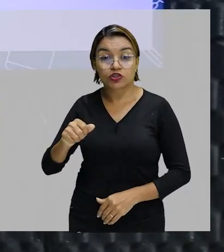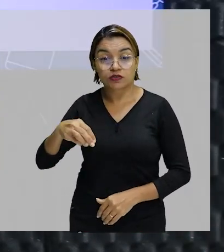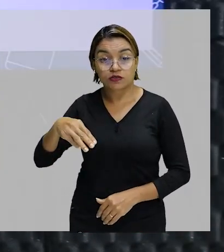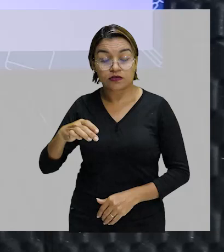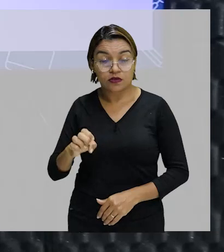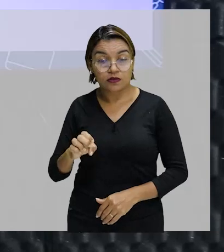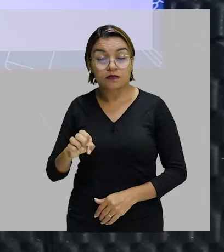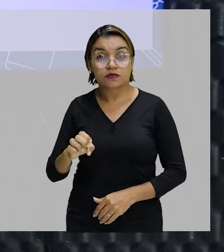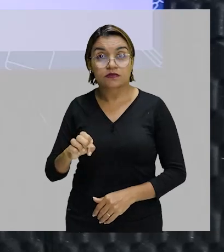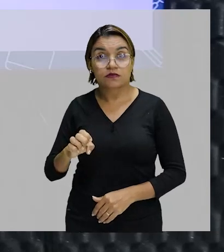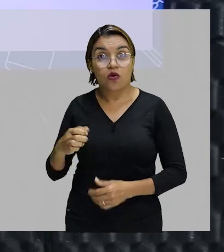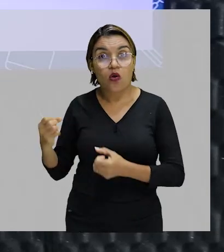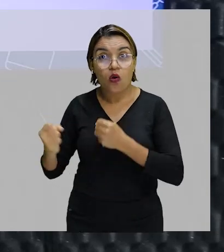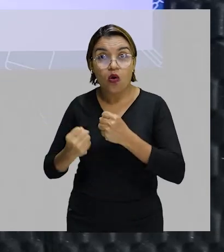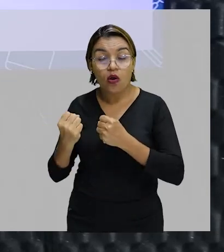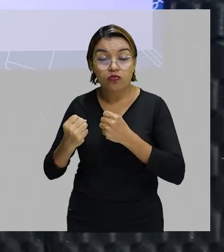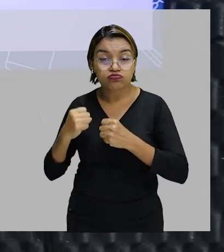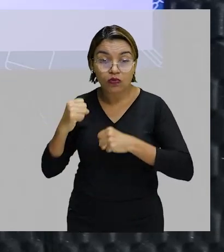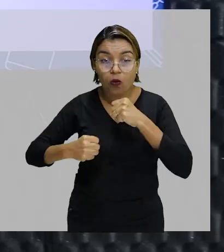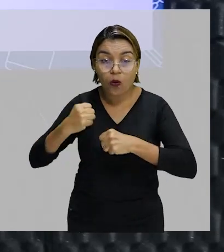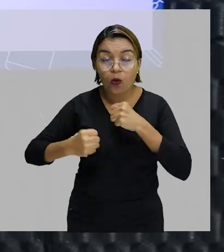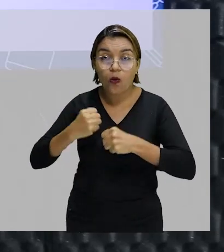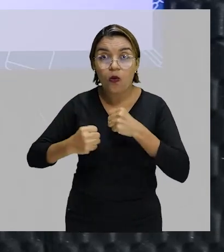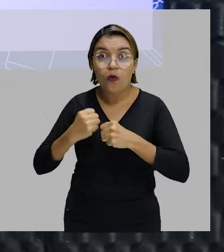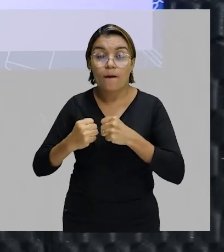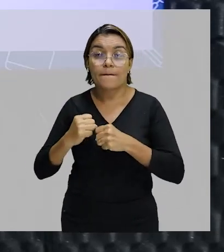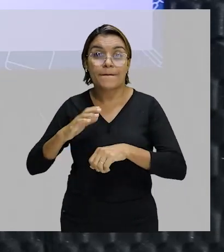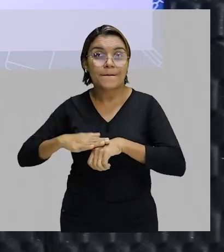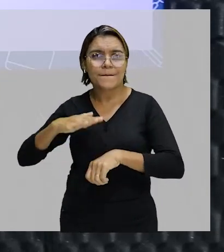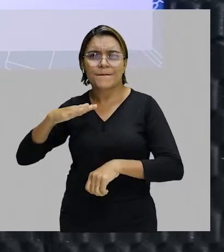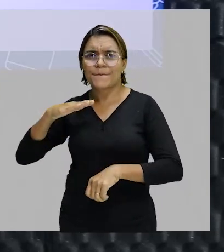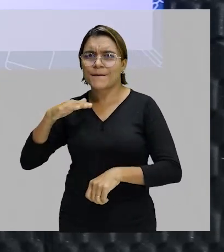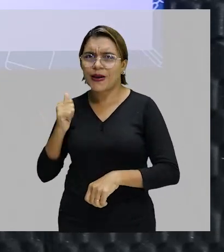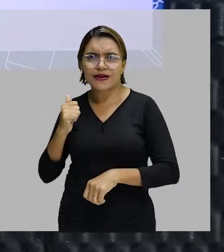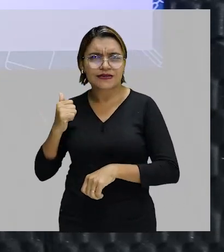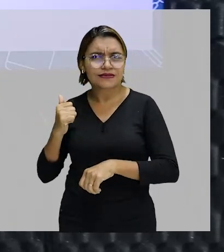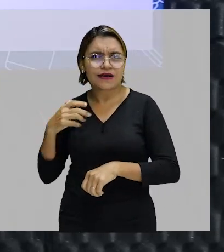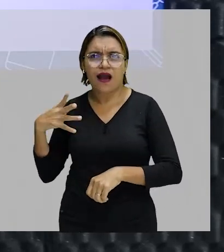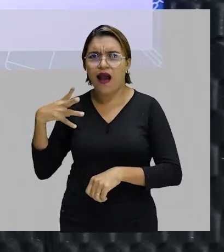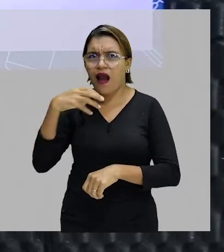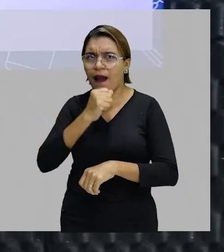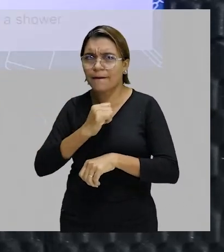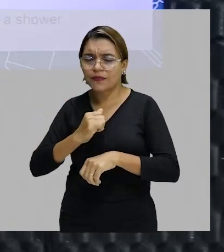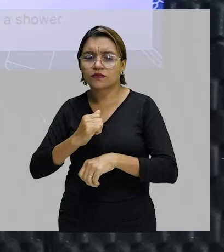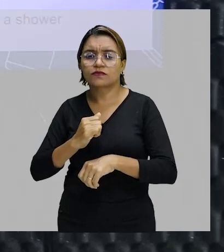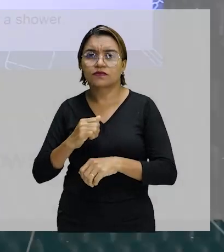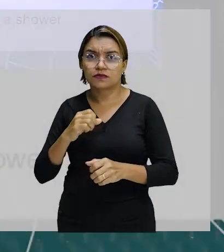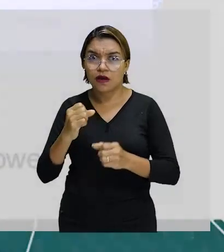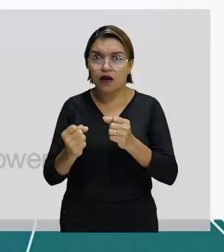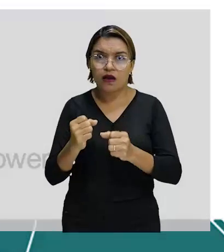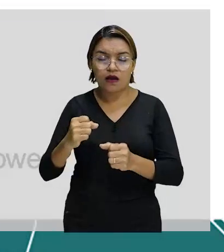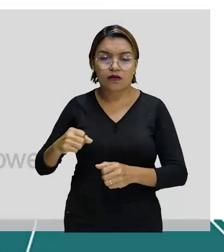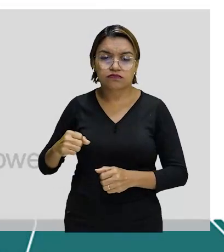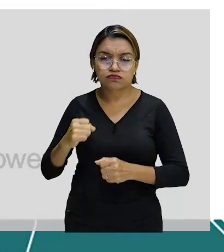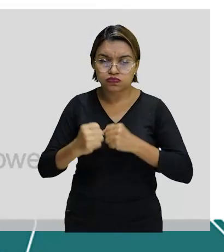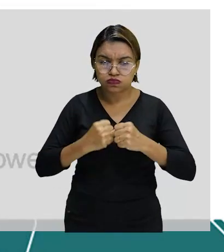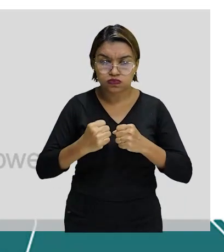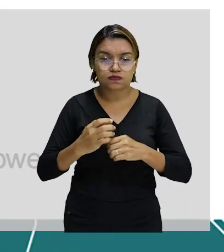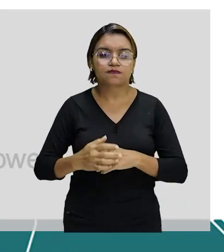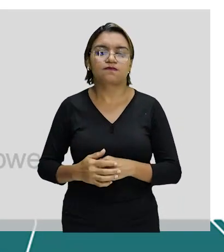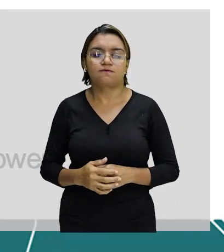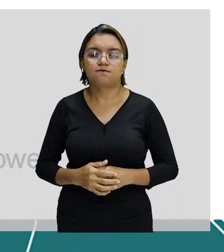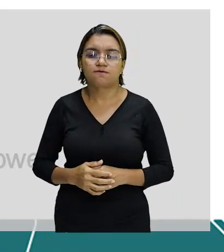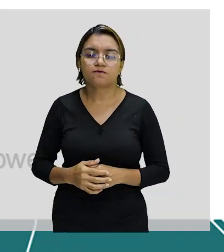rápido na corrida. Ele tomou a decisão mais difícil. Bom, aqui com o exemplo